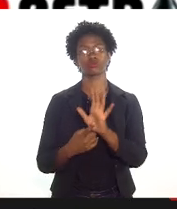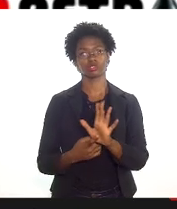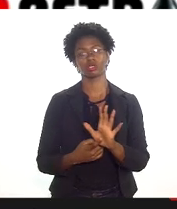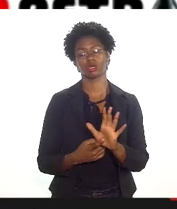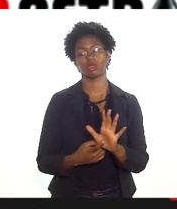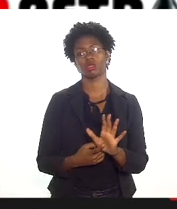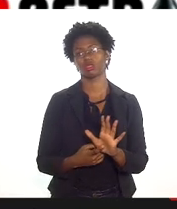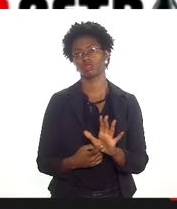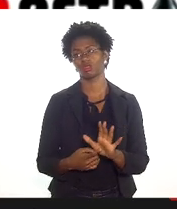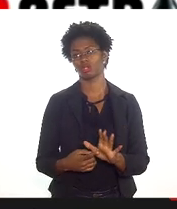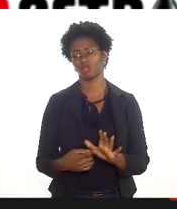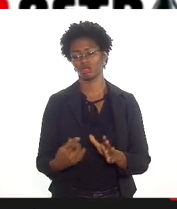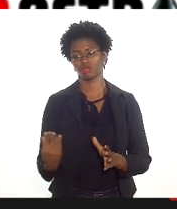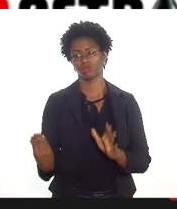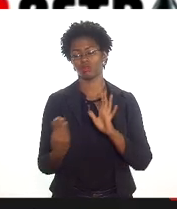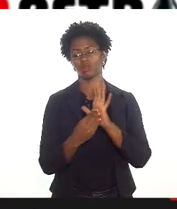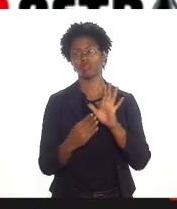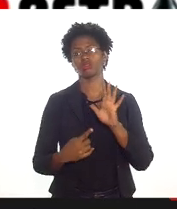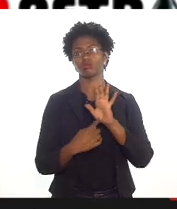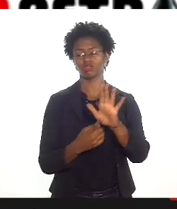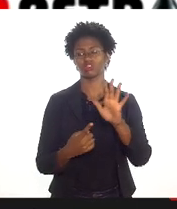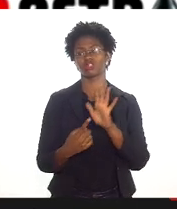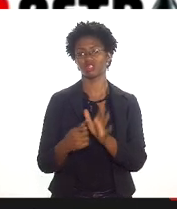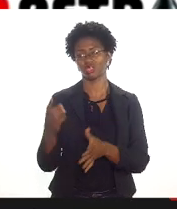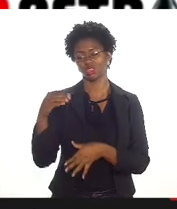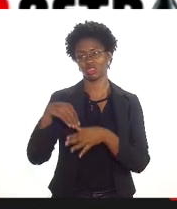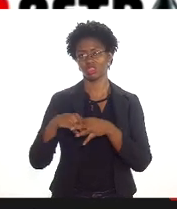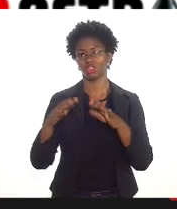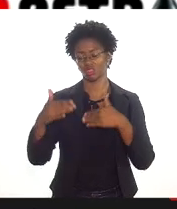desse bloco. Como fiscalizar isso?